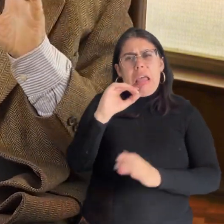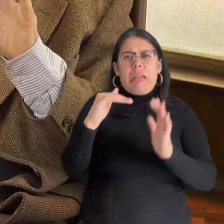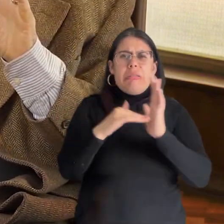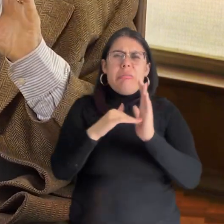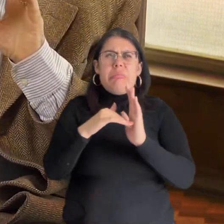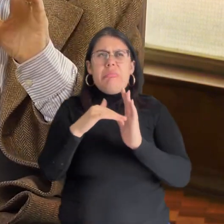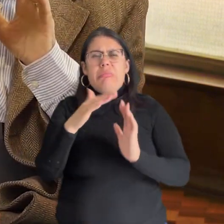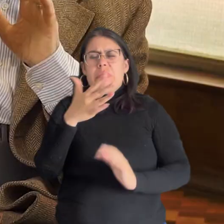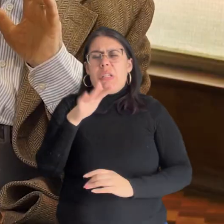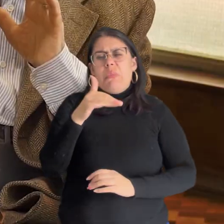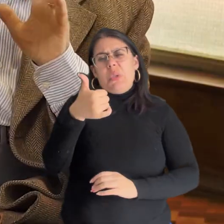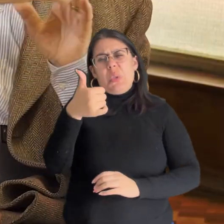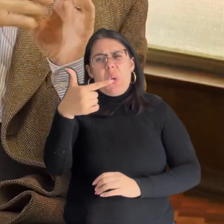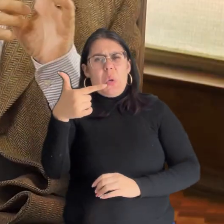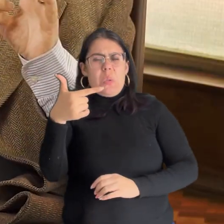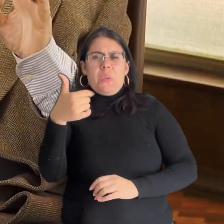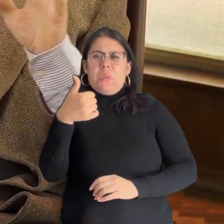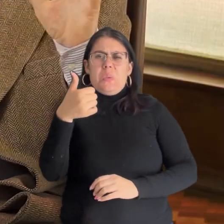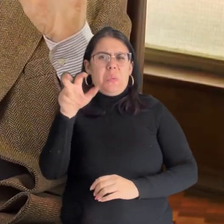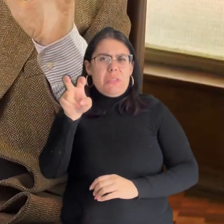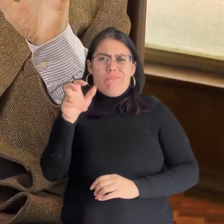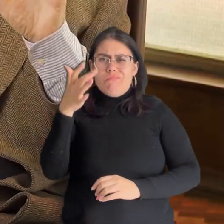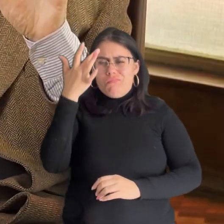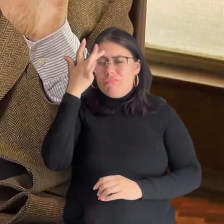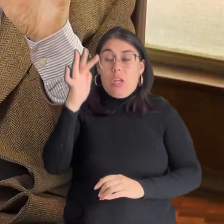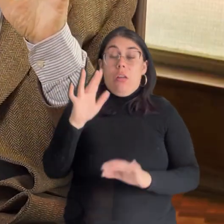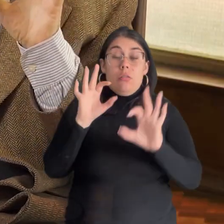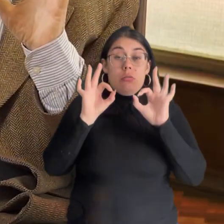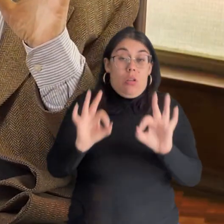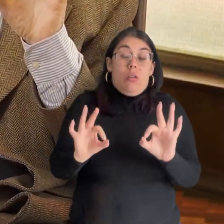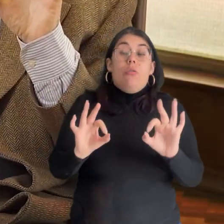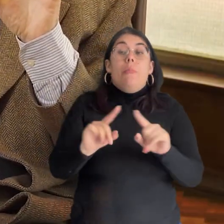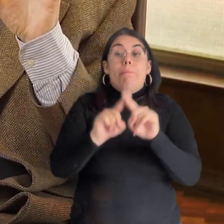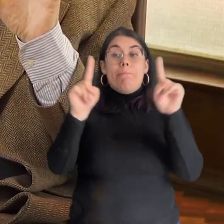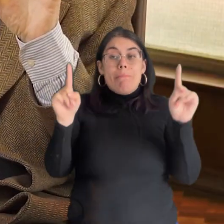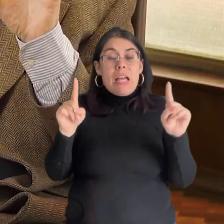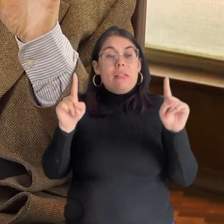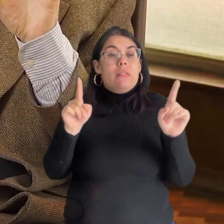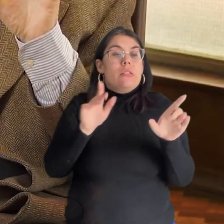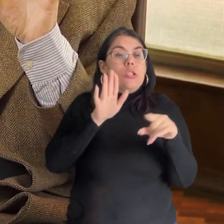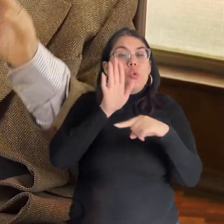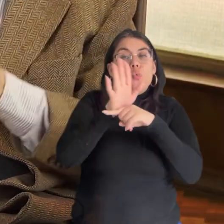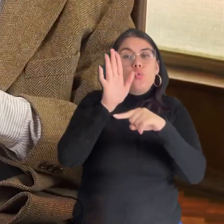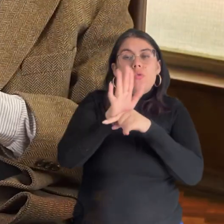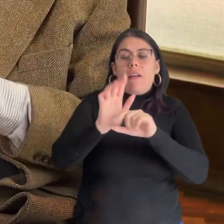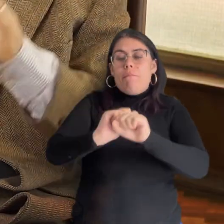pórticos, sequencialmente colocados, que travavam o painel.